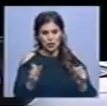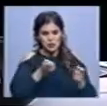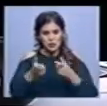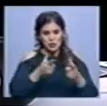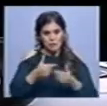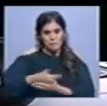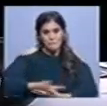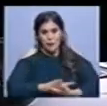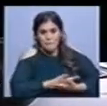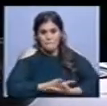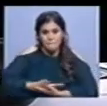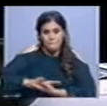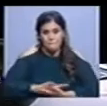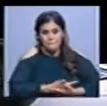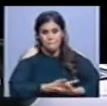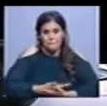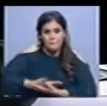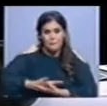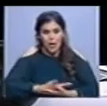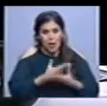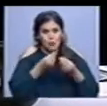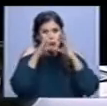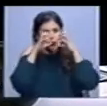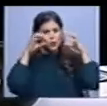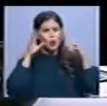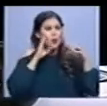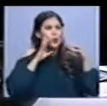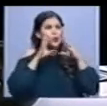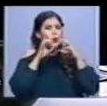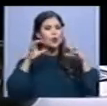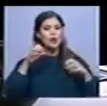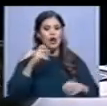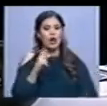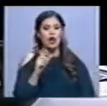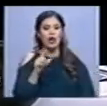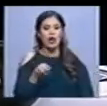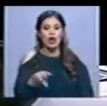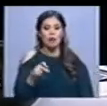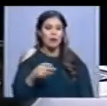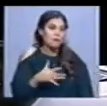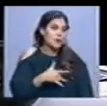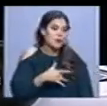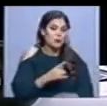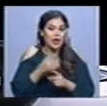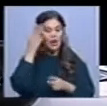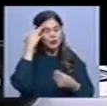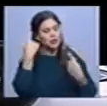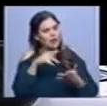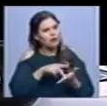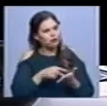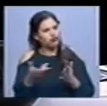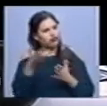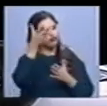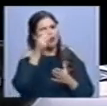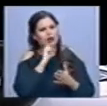bebé, autêntico bebé, que ainda está rodeado de muita nuvem de poeira. O ALMA adora isso, porque consegue, devido à sua capacidade tecnológica,